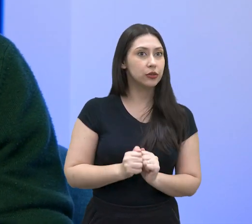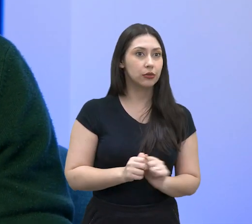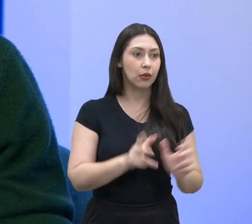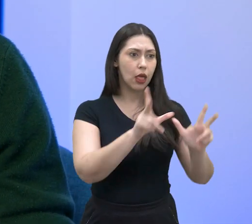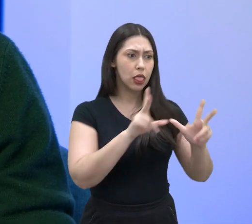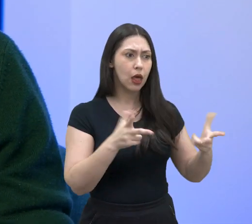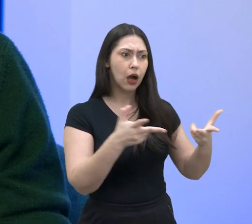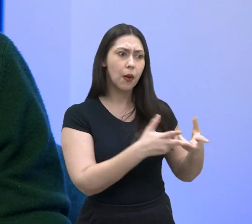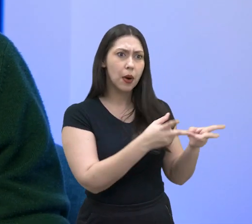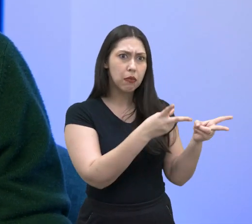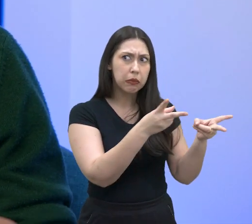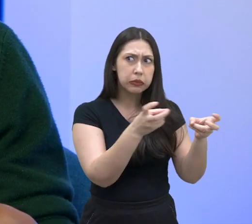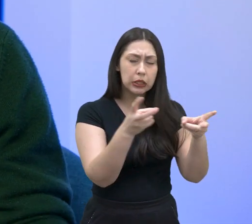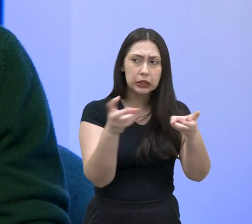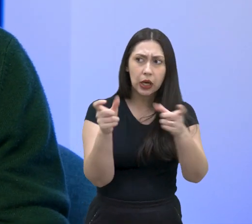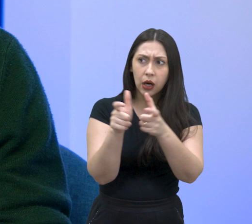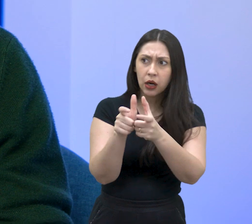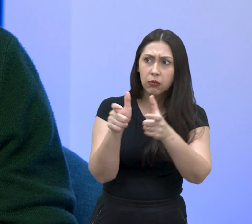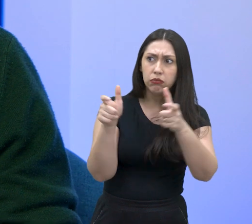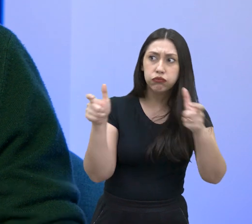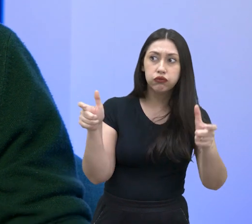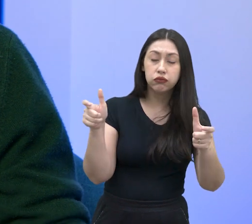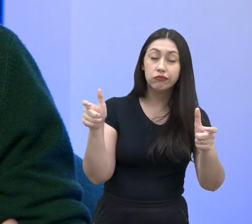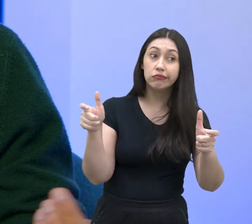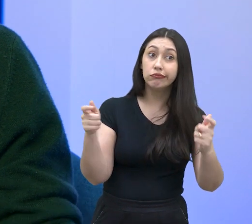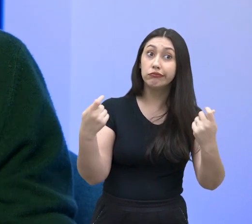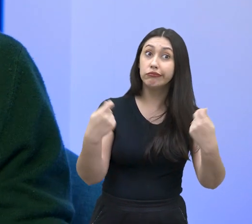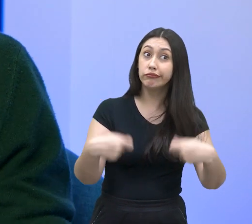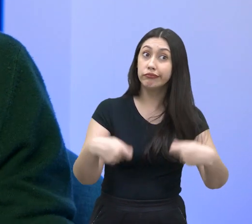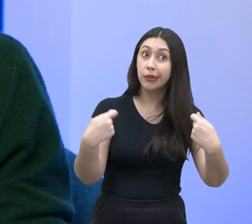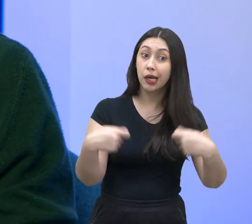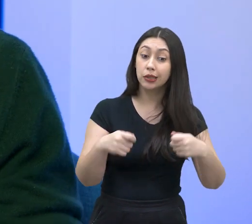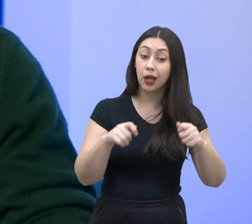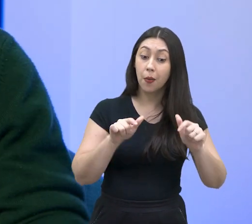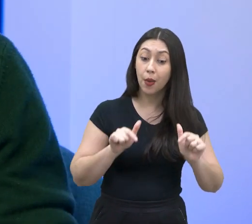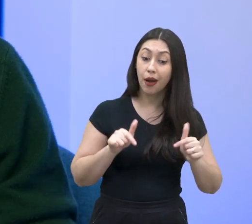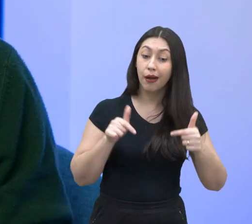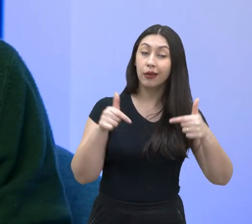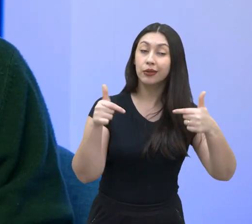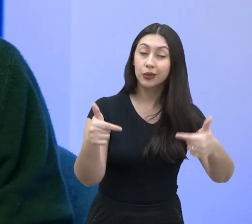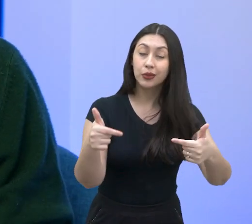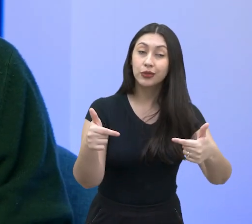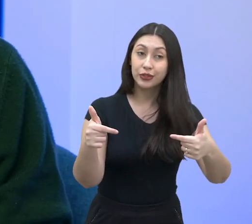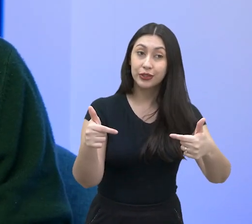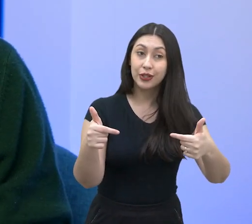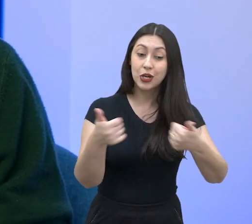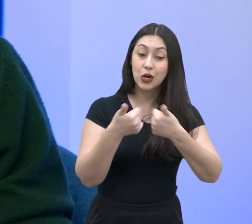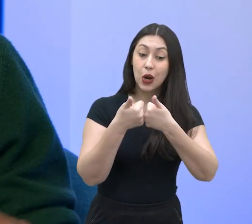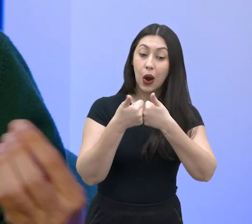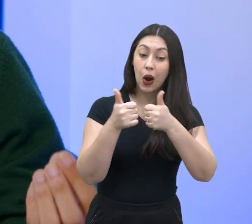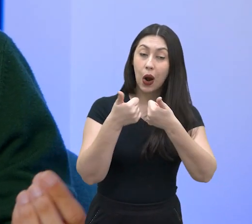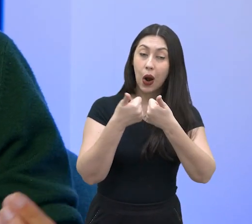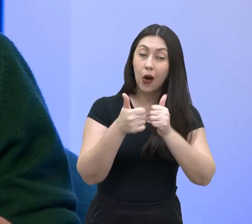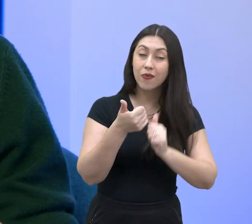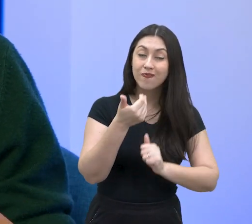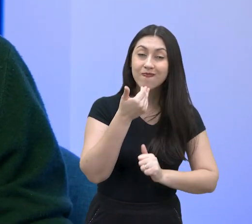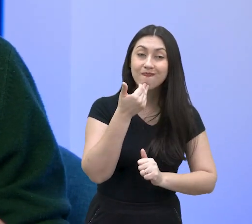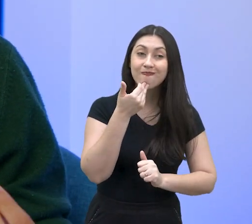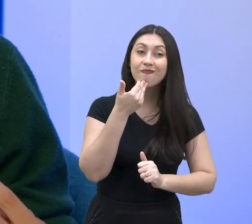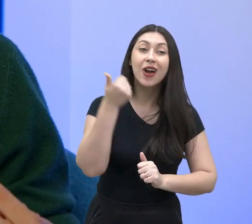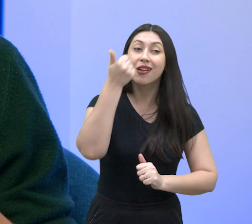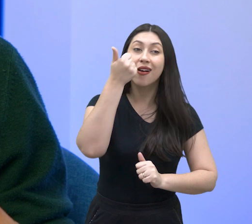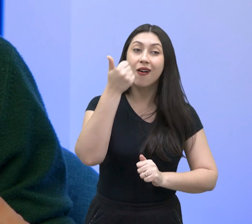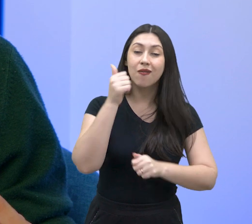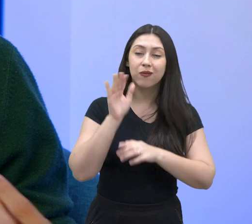para que eles criem leis que vá beneficiar mais o transporte público do que o transporte privado, por exemplo. Da mesma maneira, se